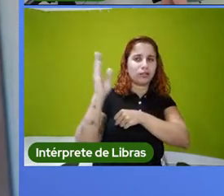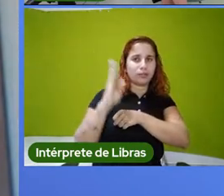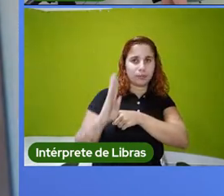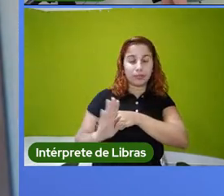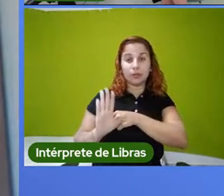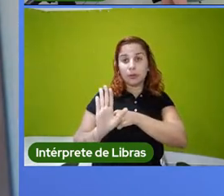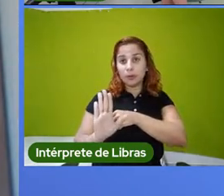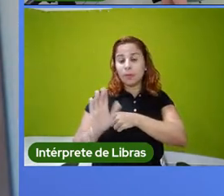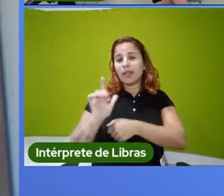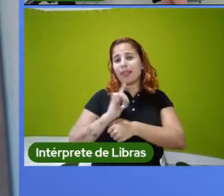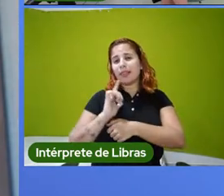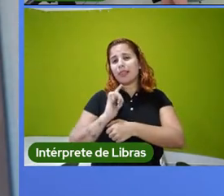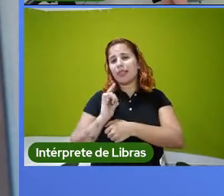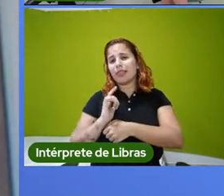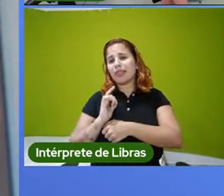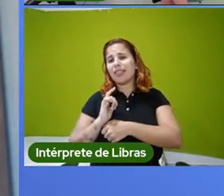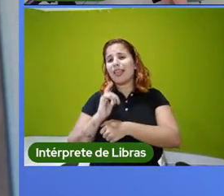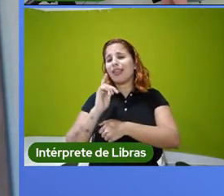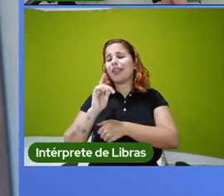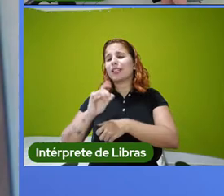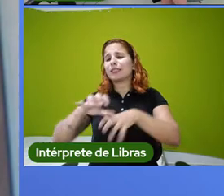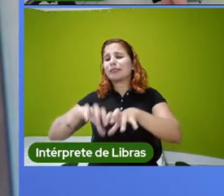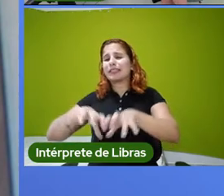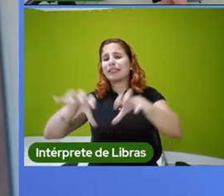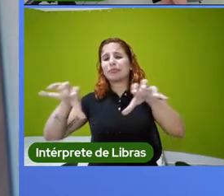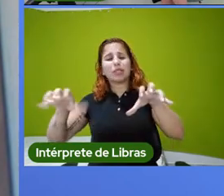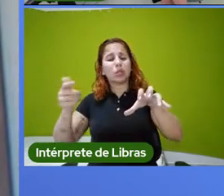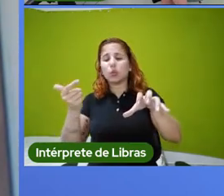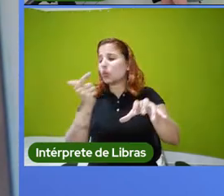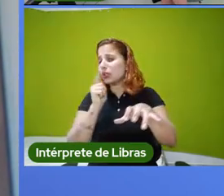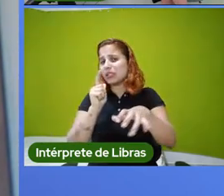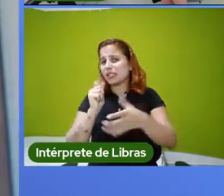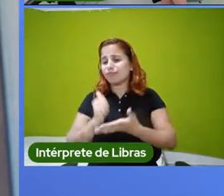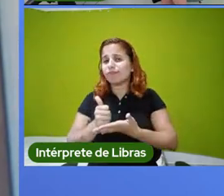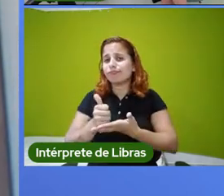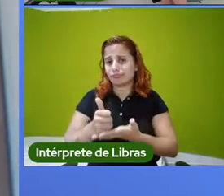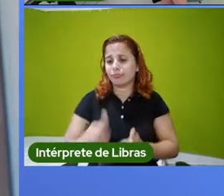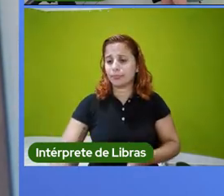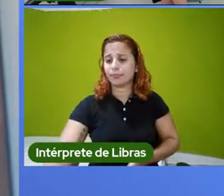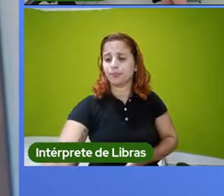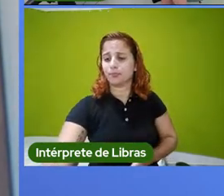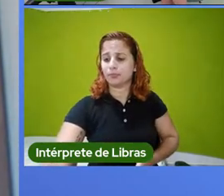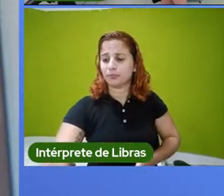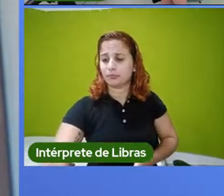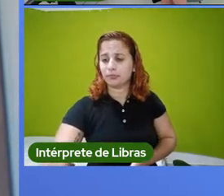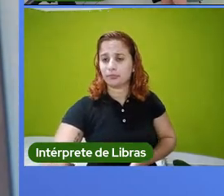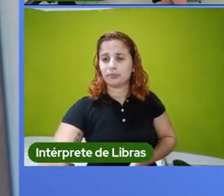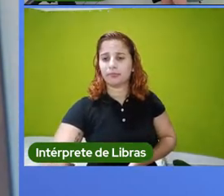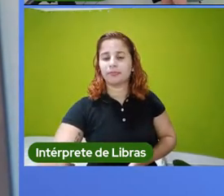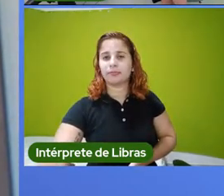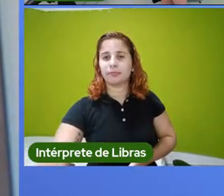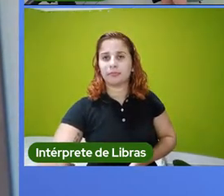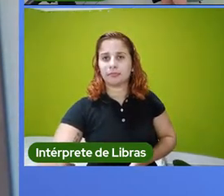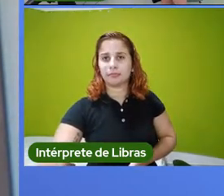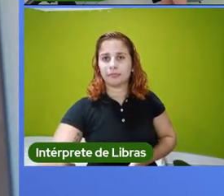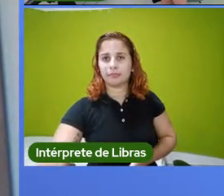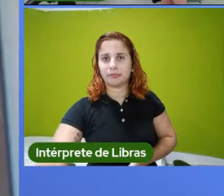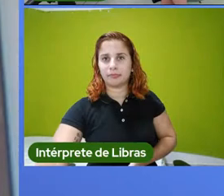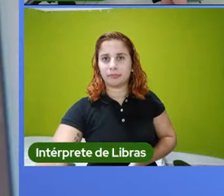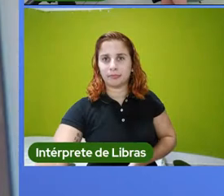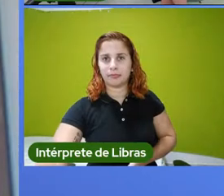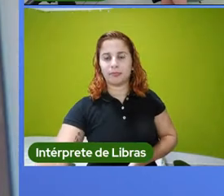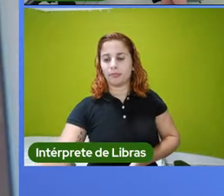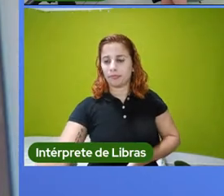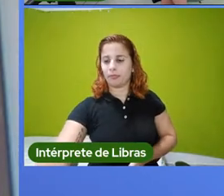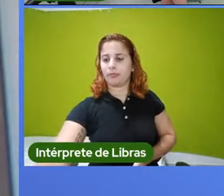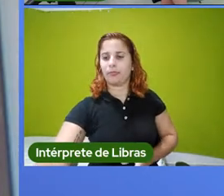uma desarticulação dessas ações. Então, eu tenho falado em muitos lugares onde eu tenho oportunidade de falar sobre